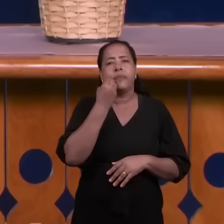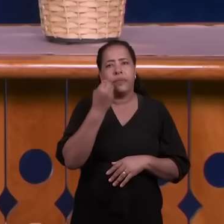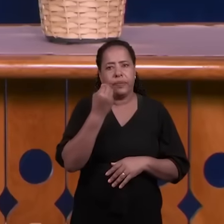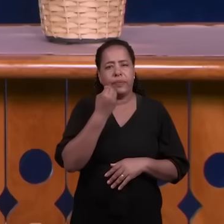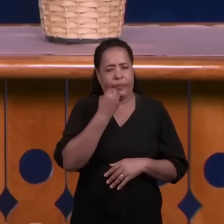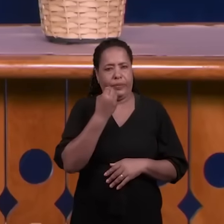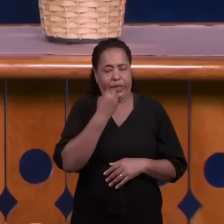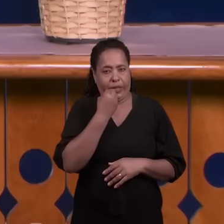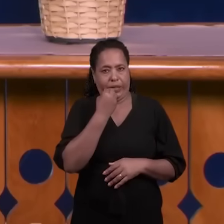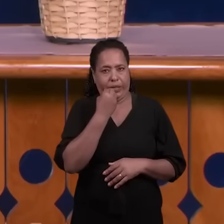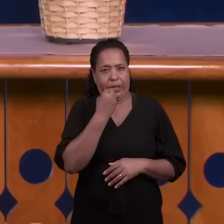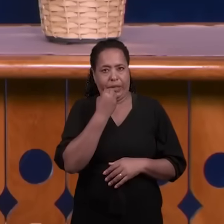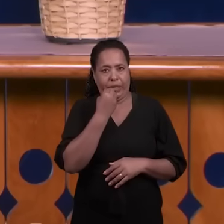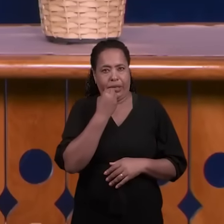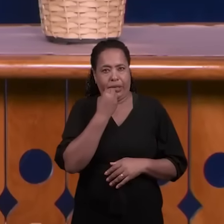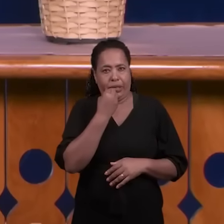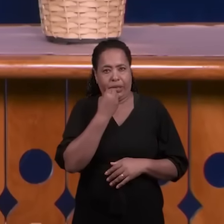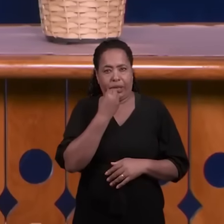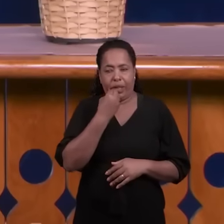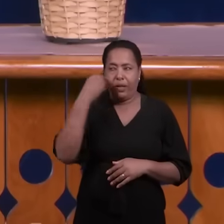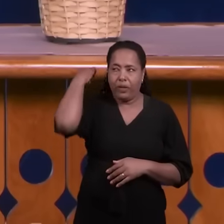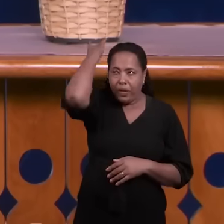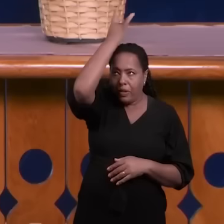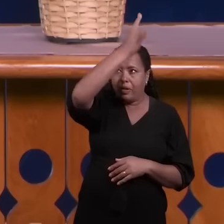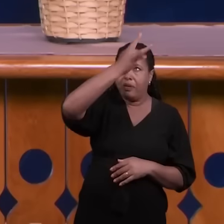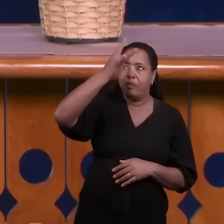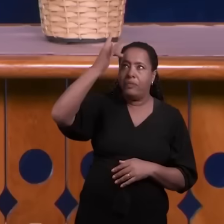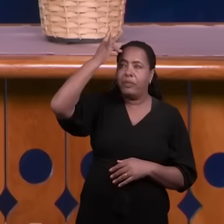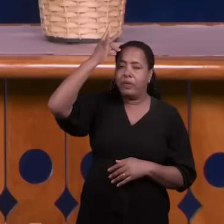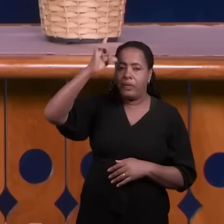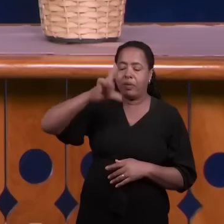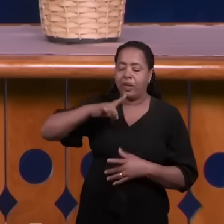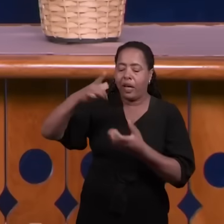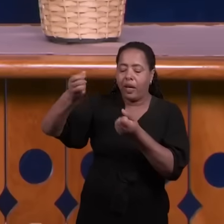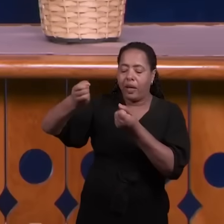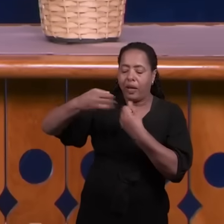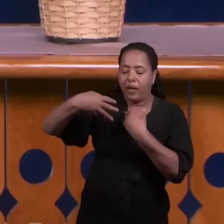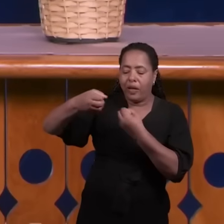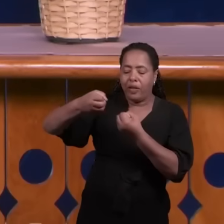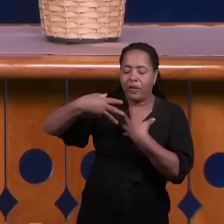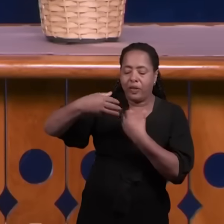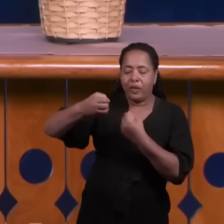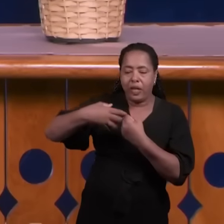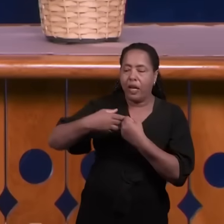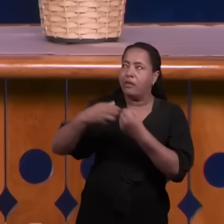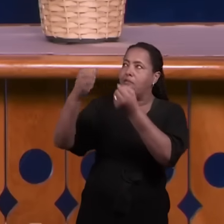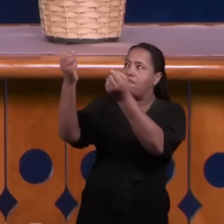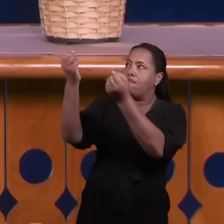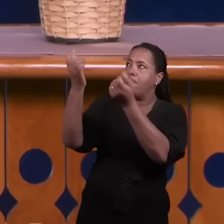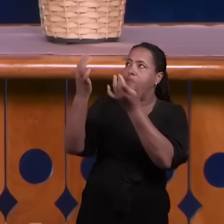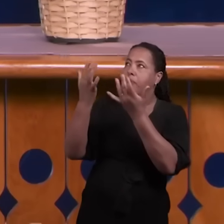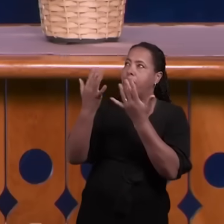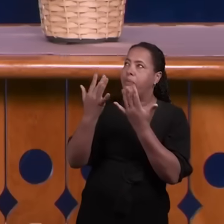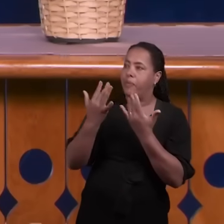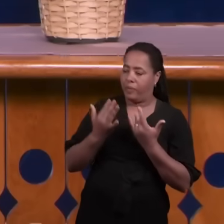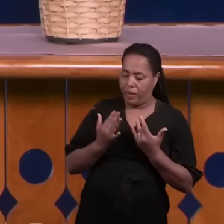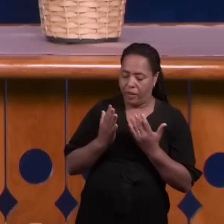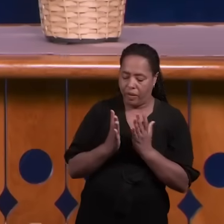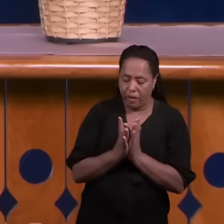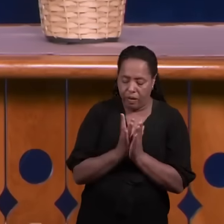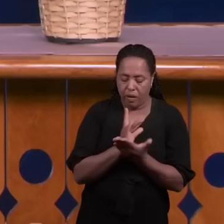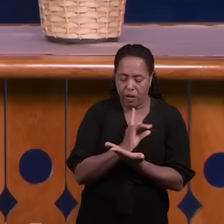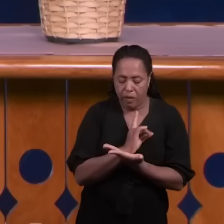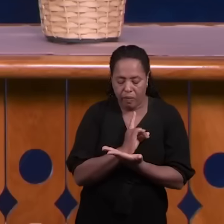de estarmos sendo ensinados pelo Espírito Santo, recebendo as bênçãos